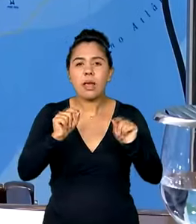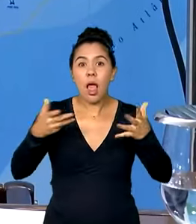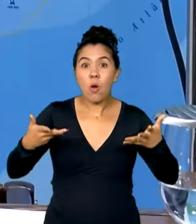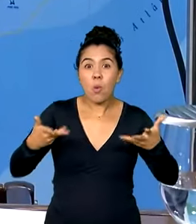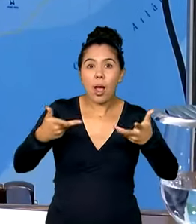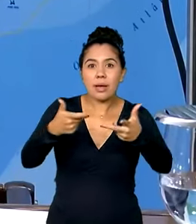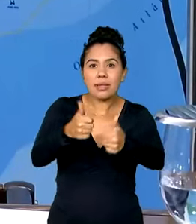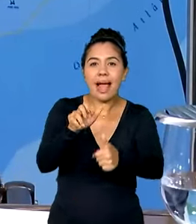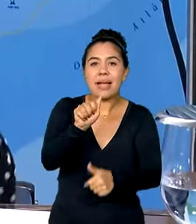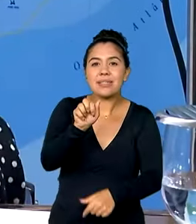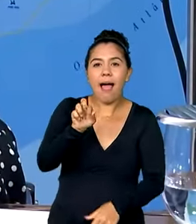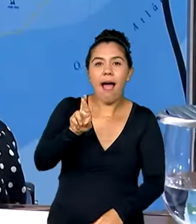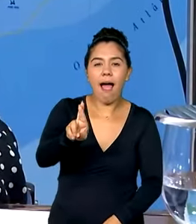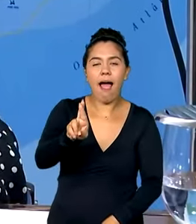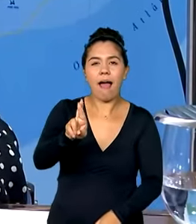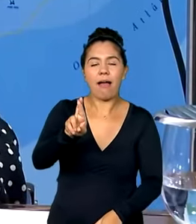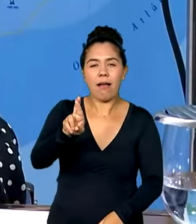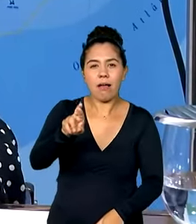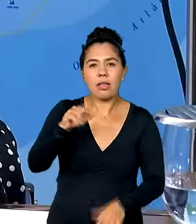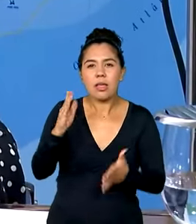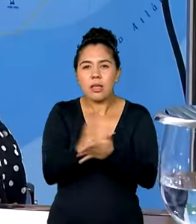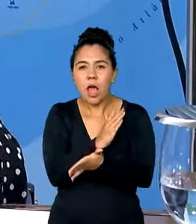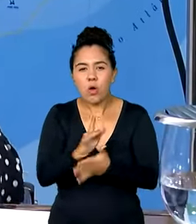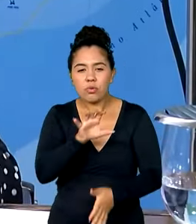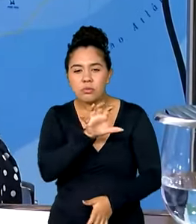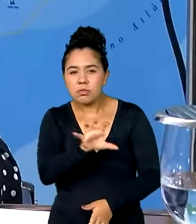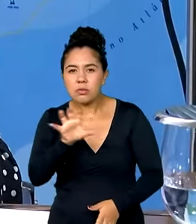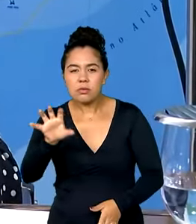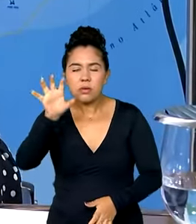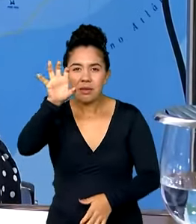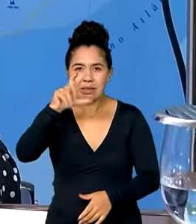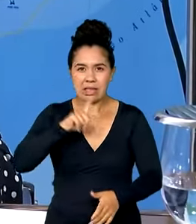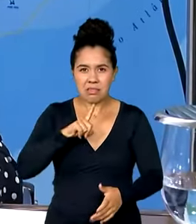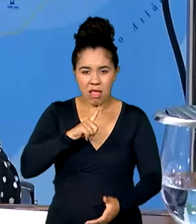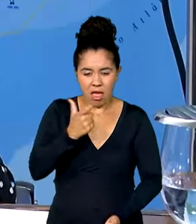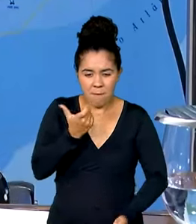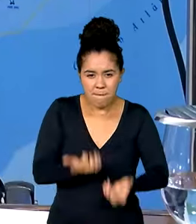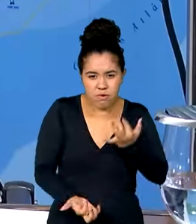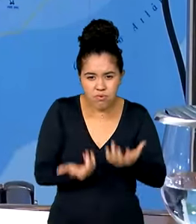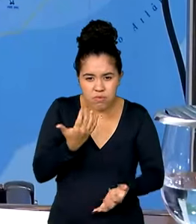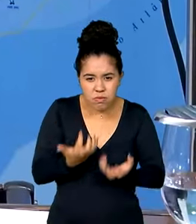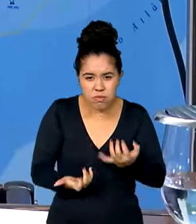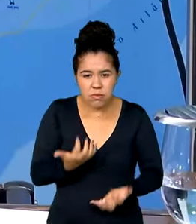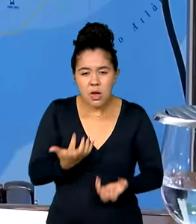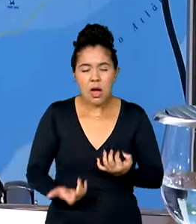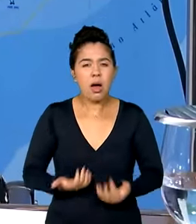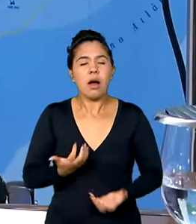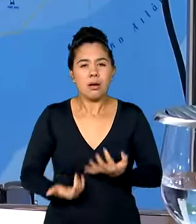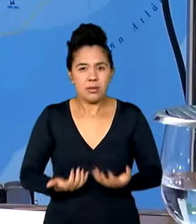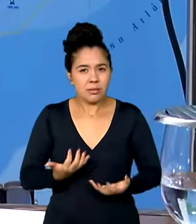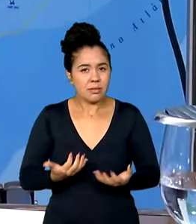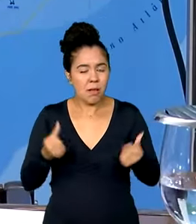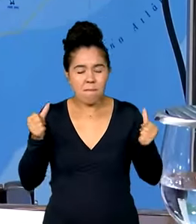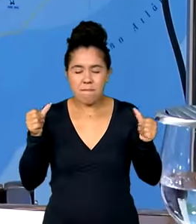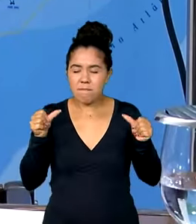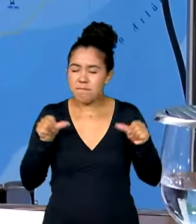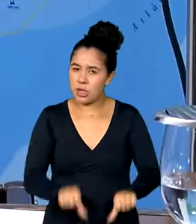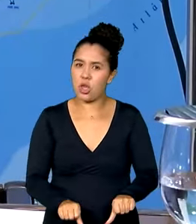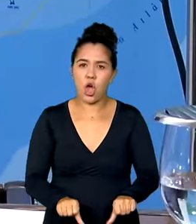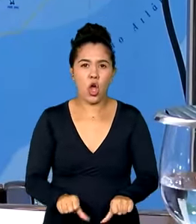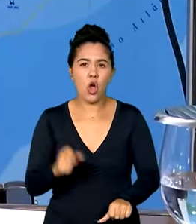nas áreas onde ocorrem esses incêndios, ela é inclusive pior do